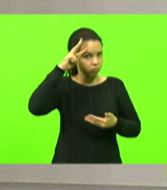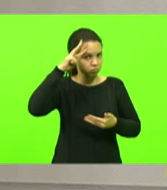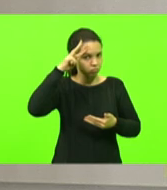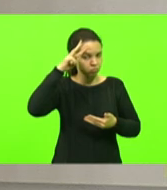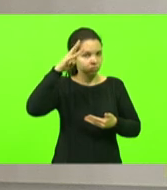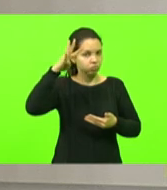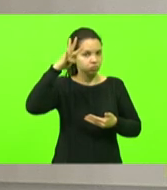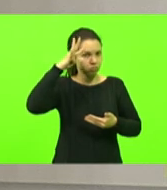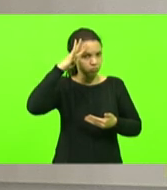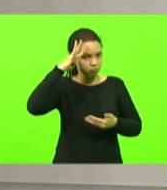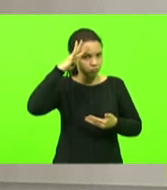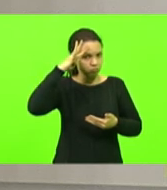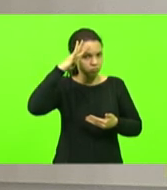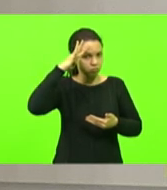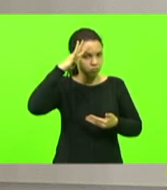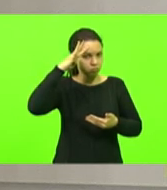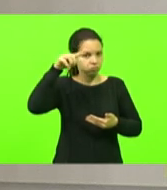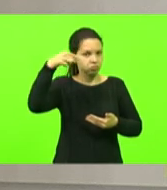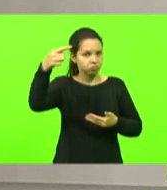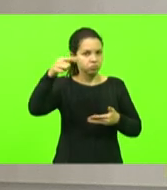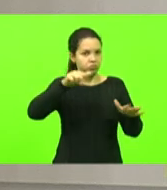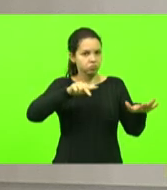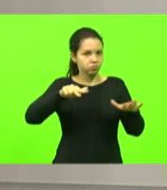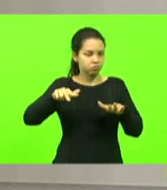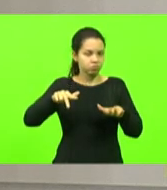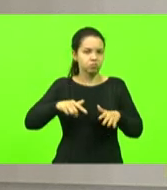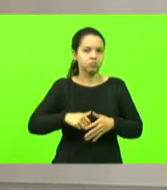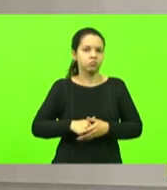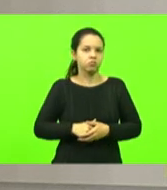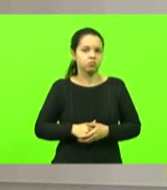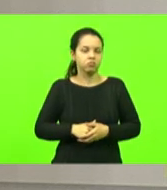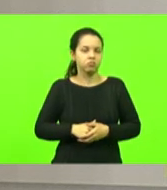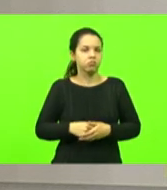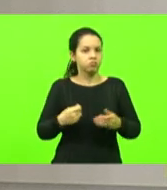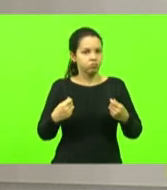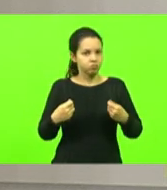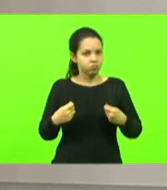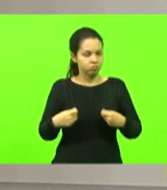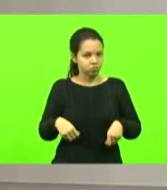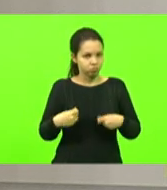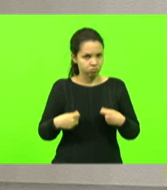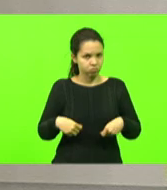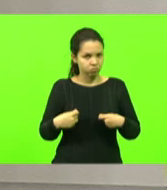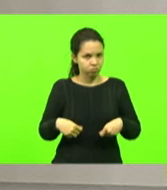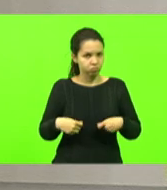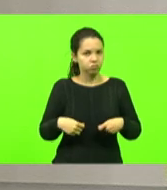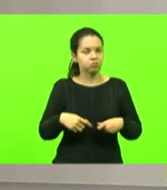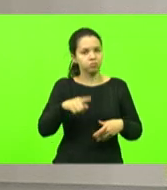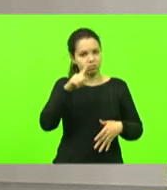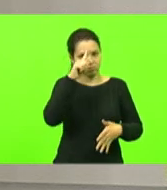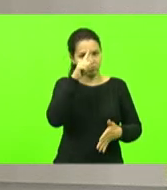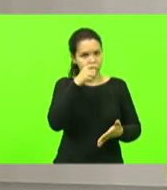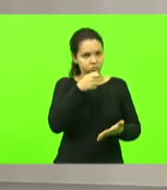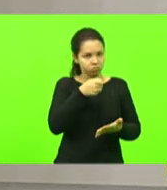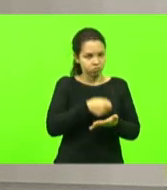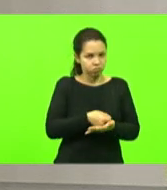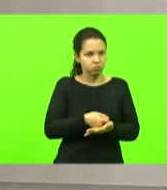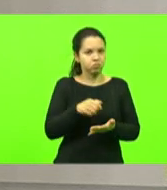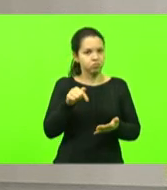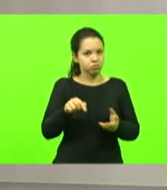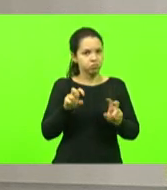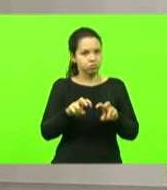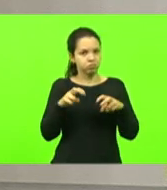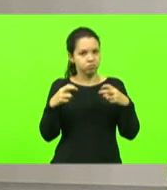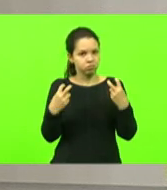quarta-feira da semana que vem não é necessariamente pela decisão tomada neste plenário